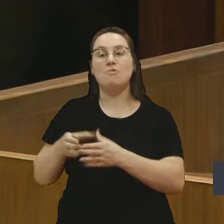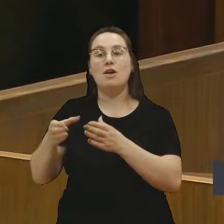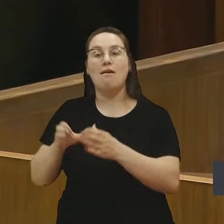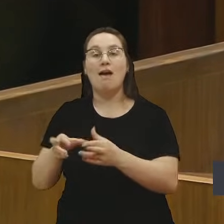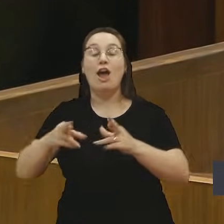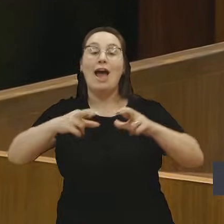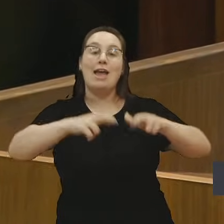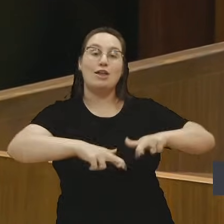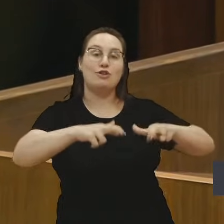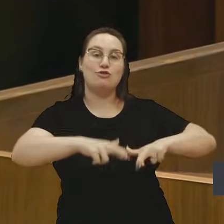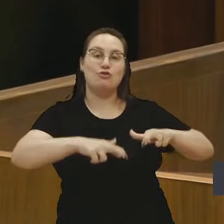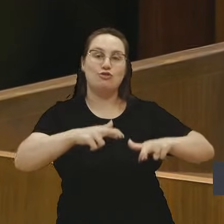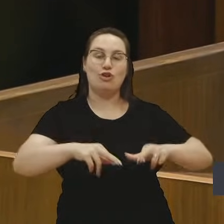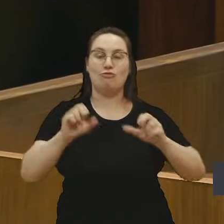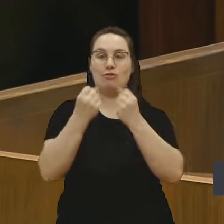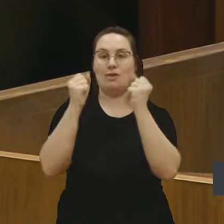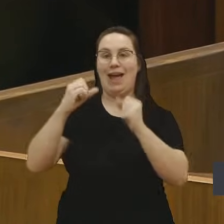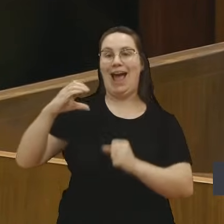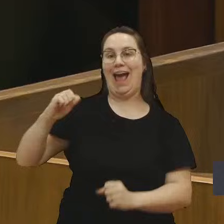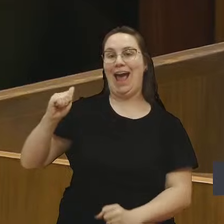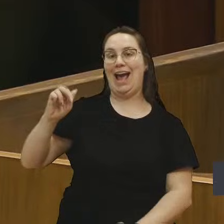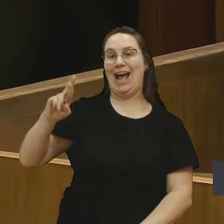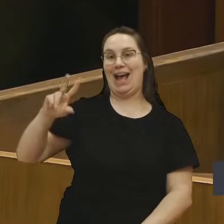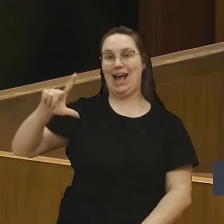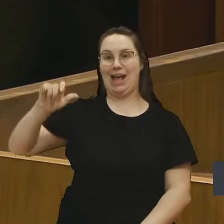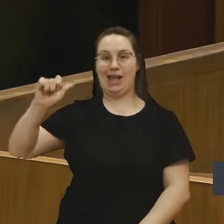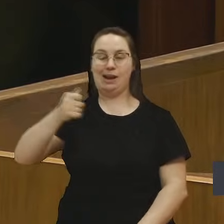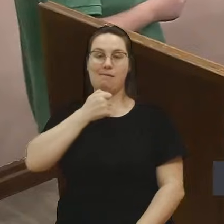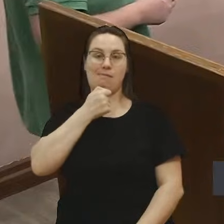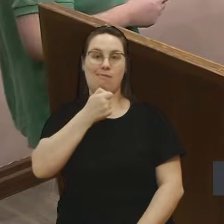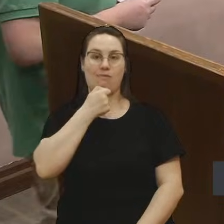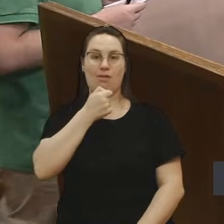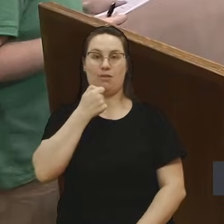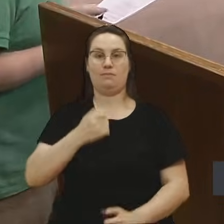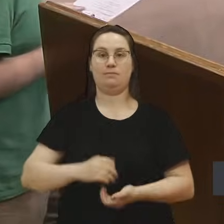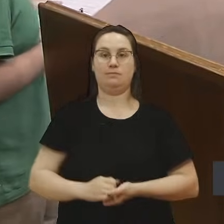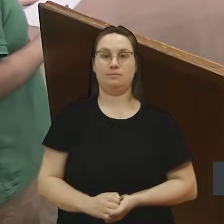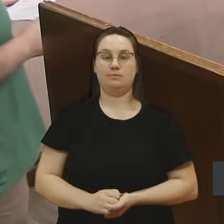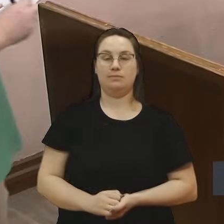Física, Carla Preto, para a sua manifestação.